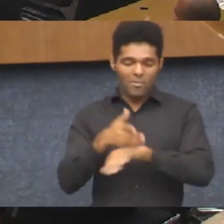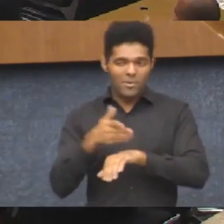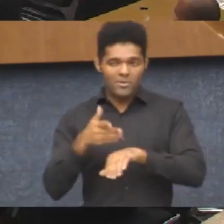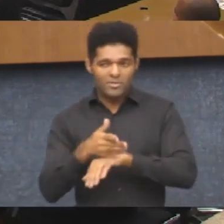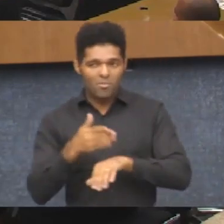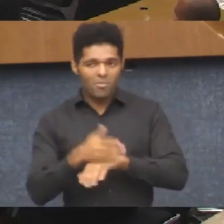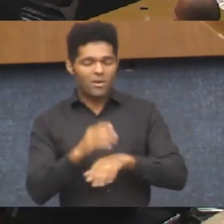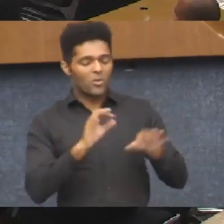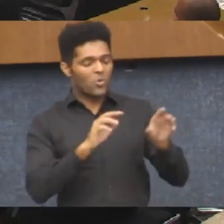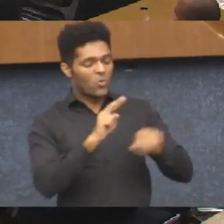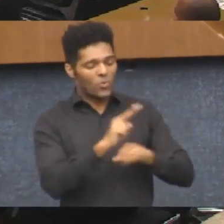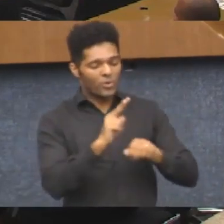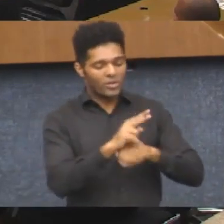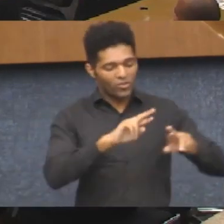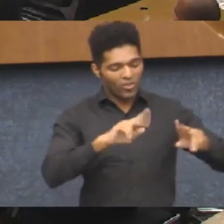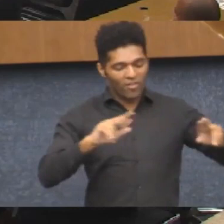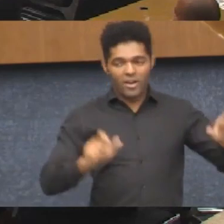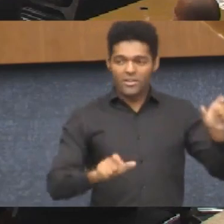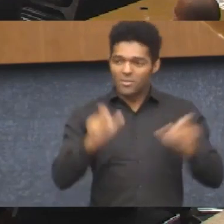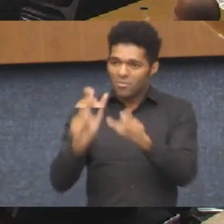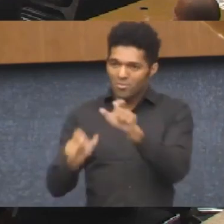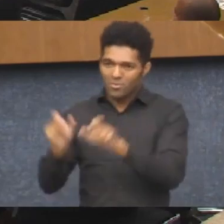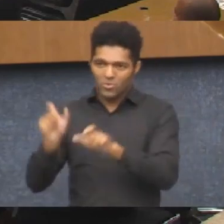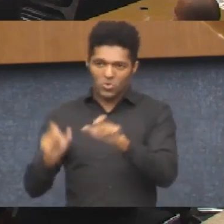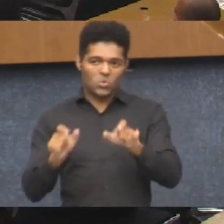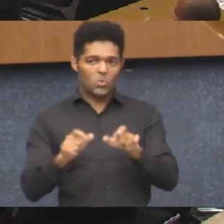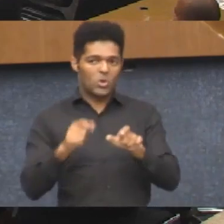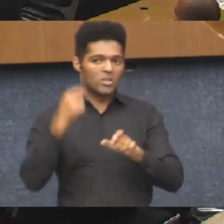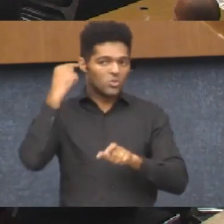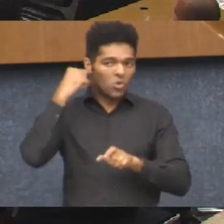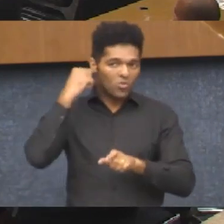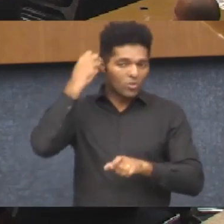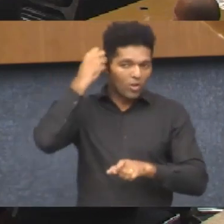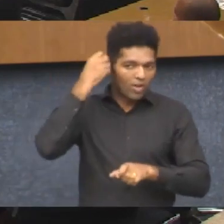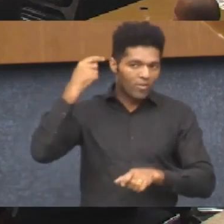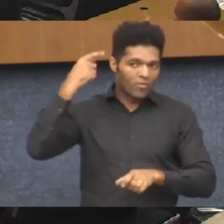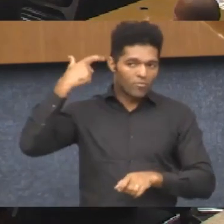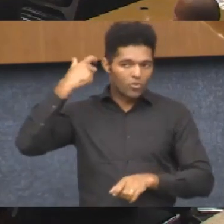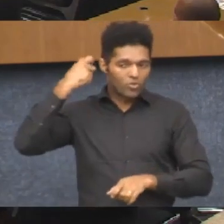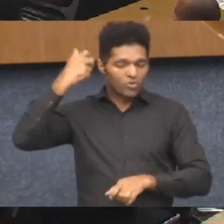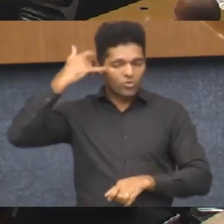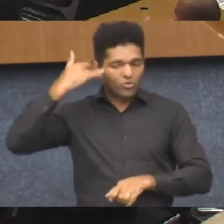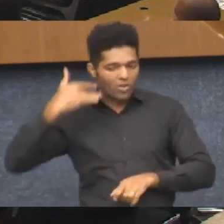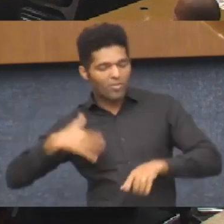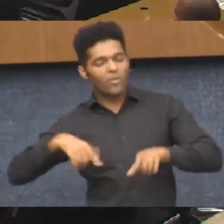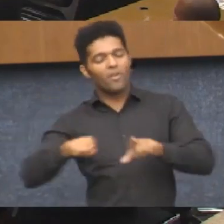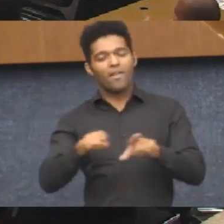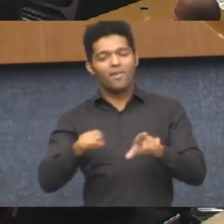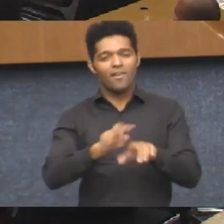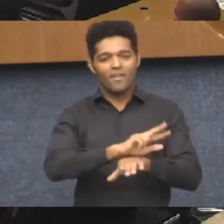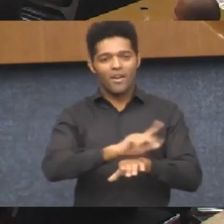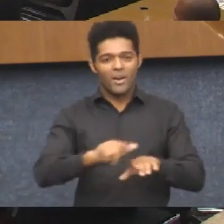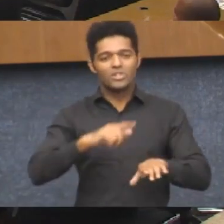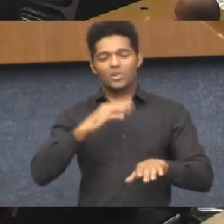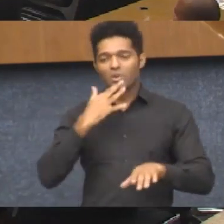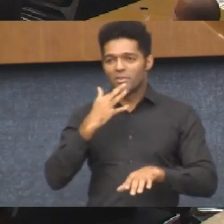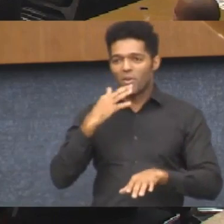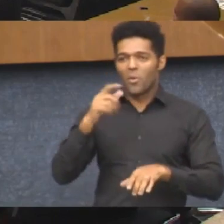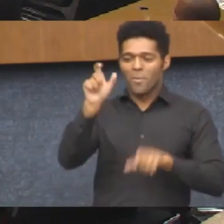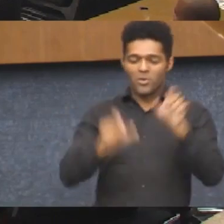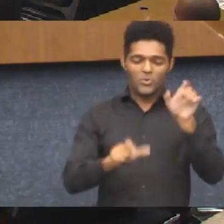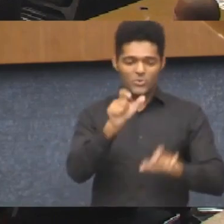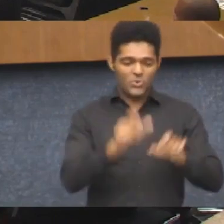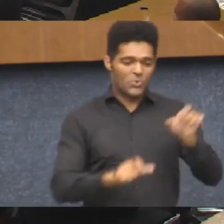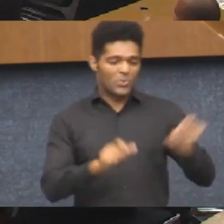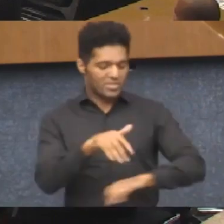lavando ouvidos de pessoas, né, que têm suas questões, têm suas histórias, e logo ali na rua da casa delas. A gente sabe que a gente não